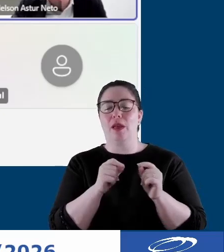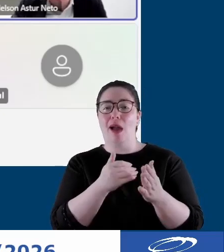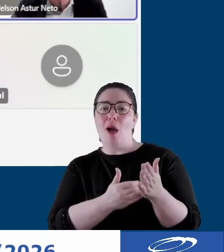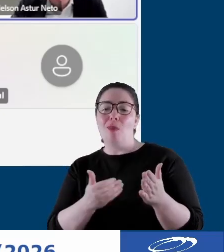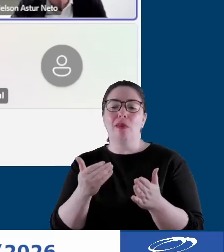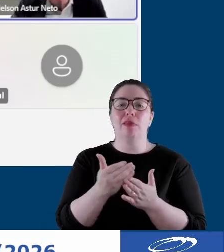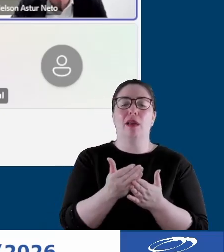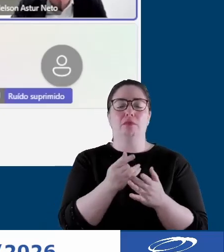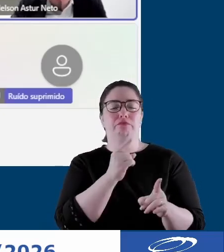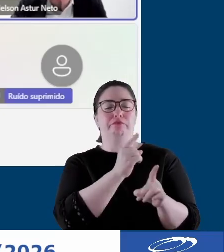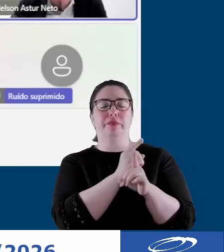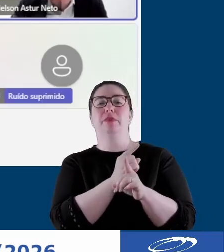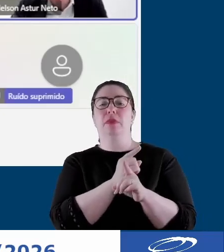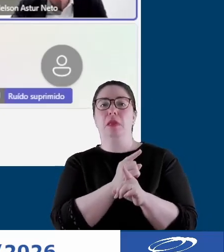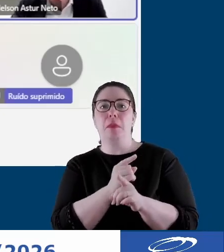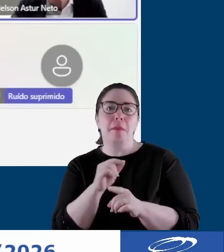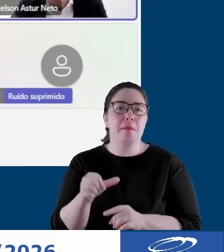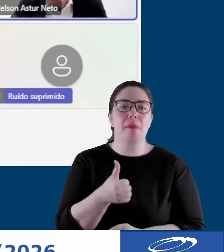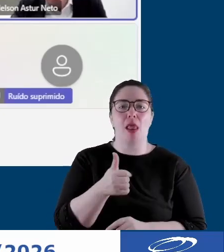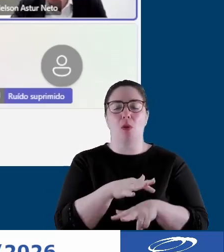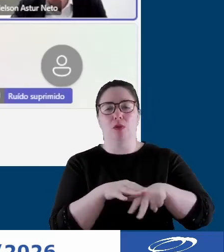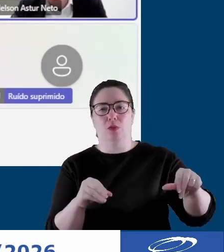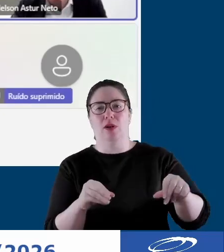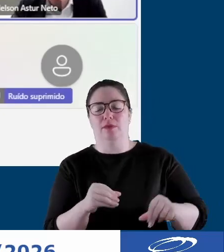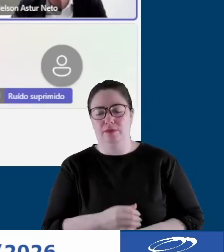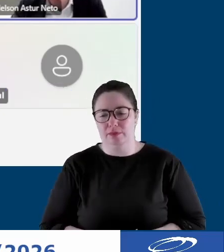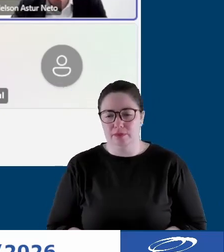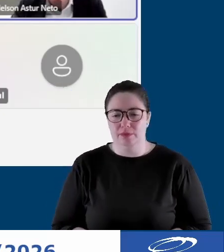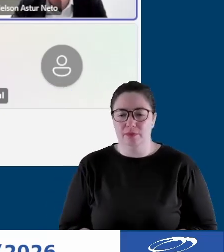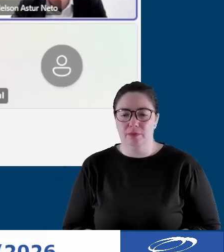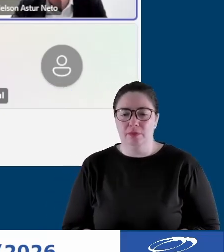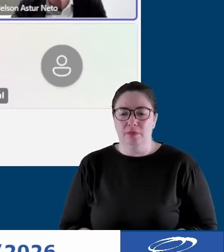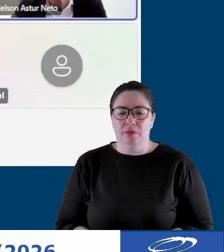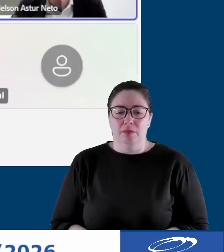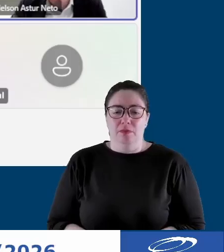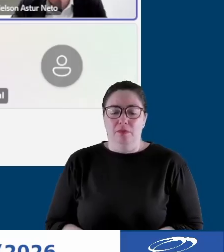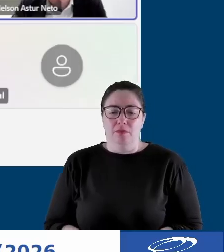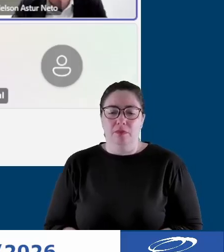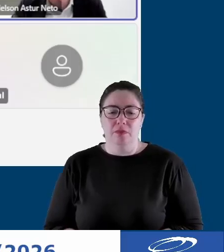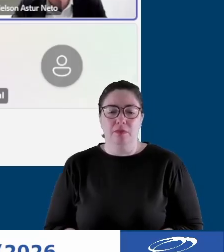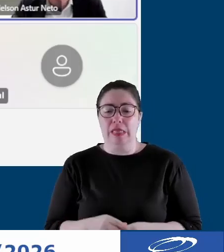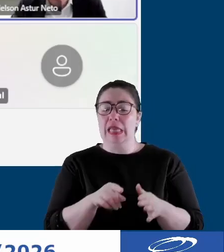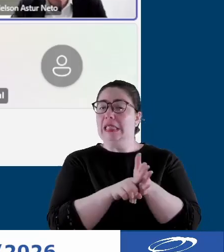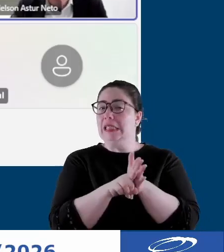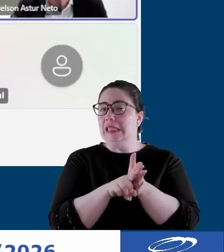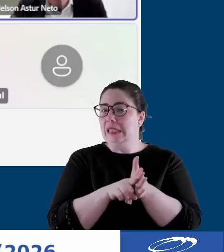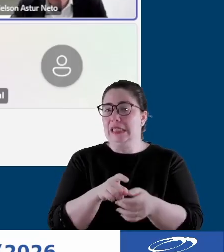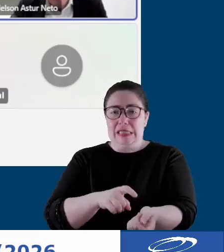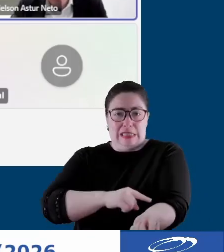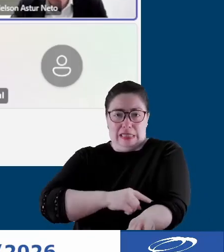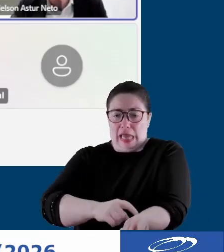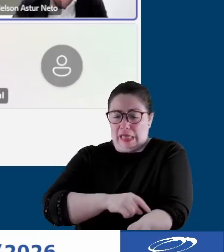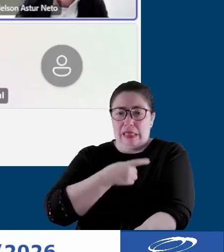investigação. Exames de sangue, todo mundo segue o PCR, o VHS como o padrão, como a